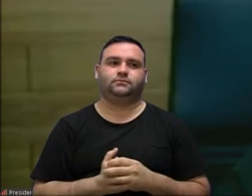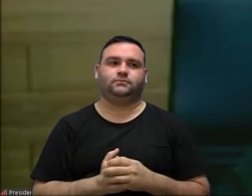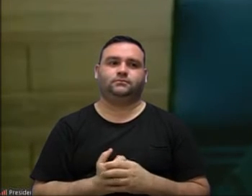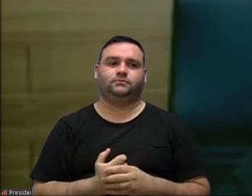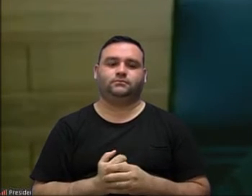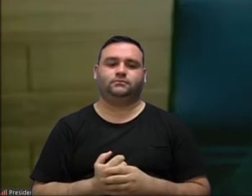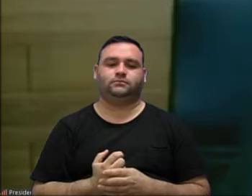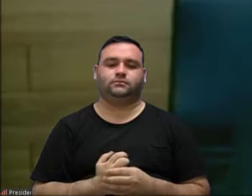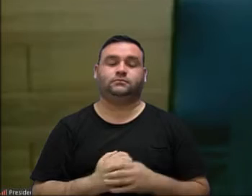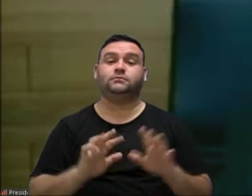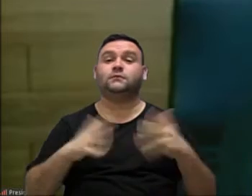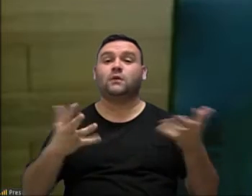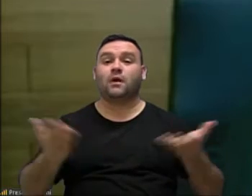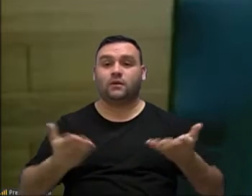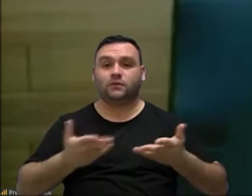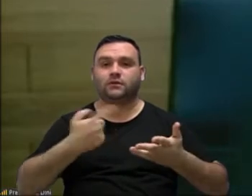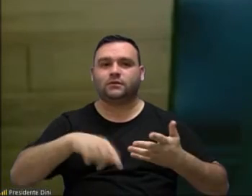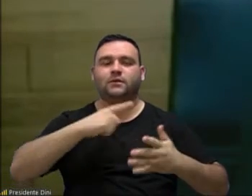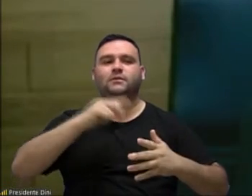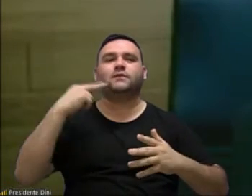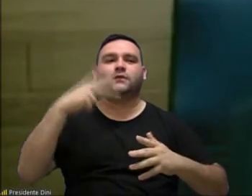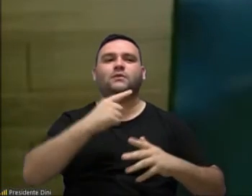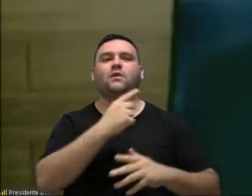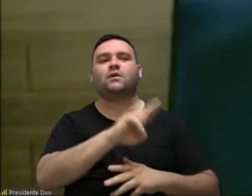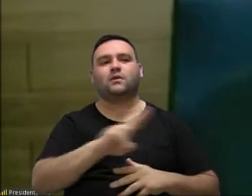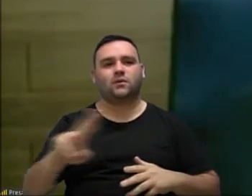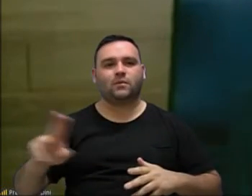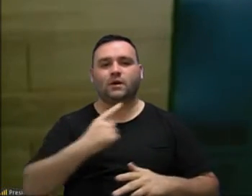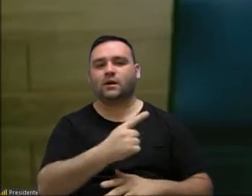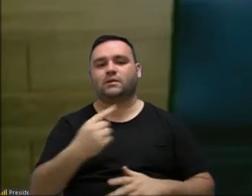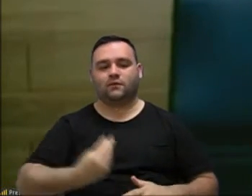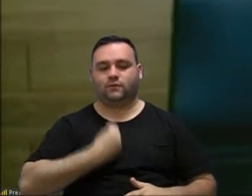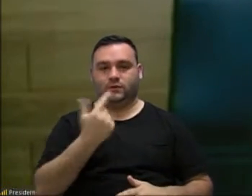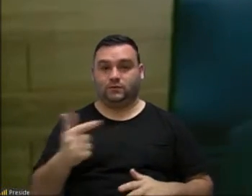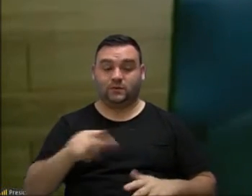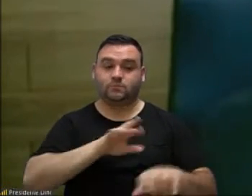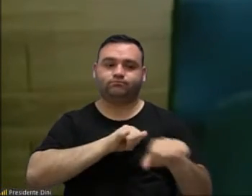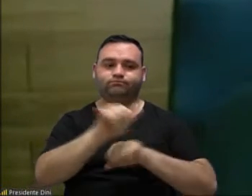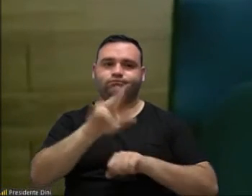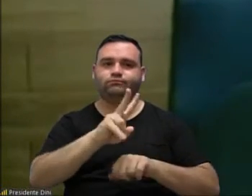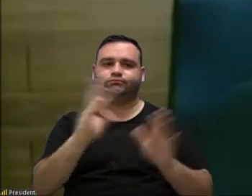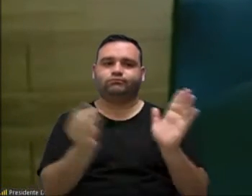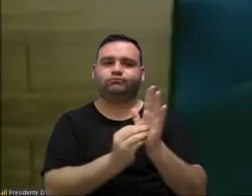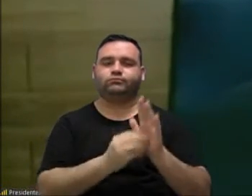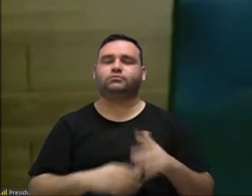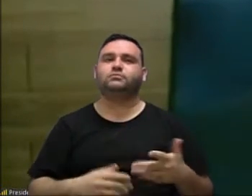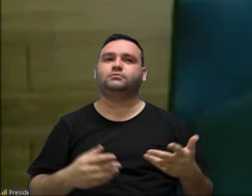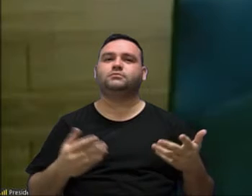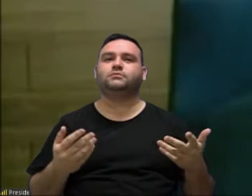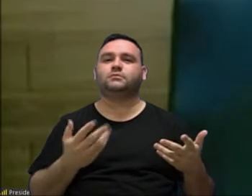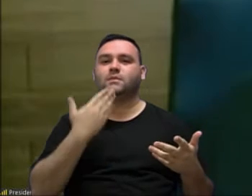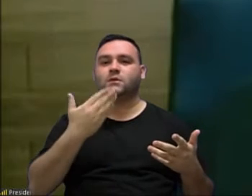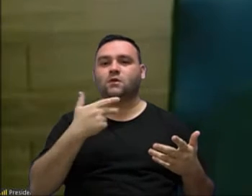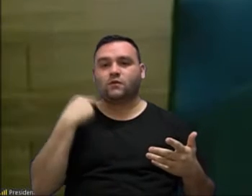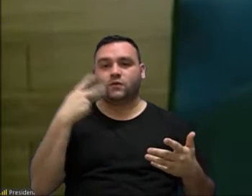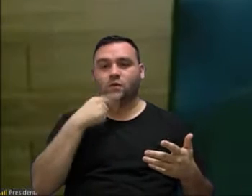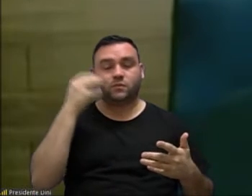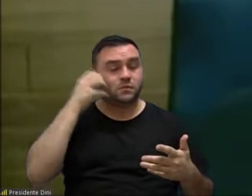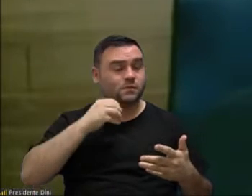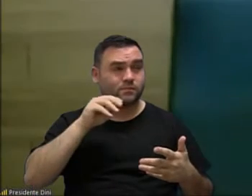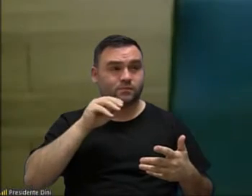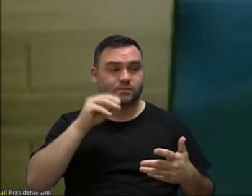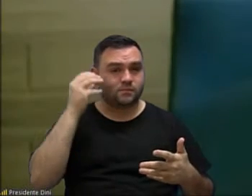do Neto bom, então vamos lá vamos fazer chamada os vereadores que não estiverem vão ficar com falta por solicitação do vereador